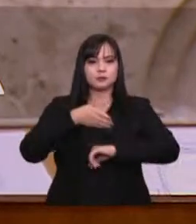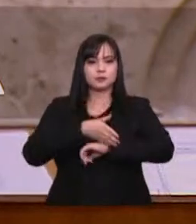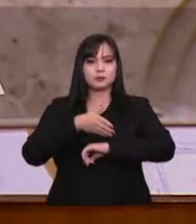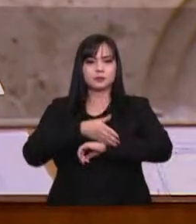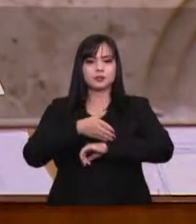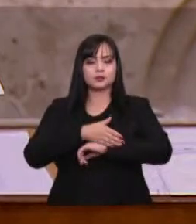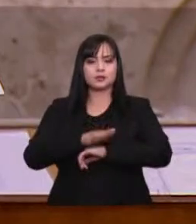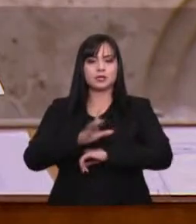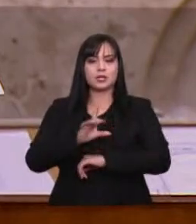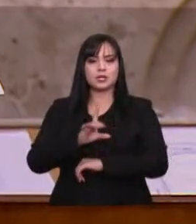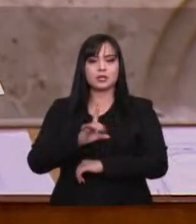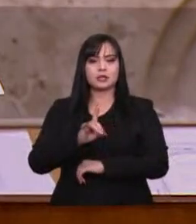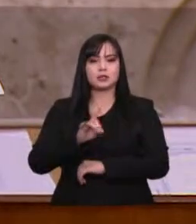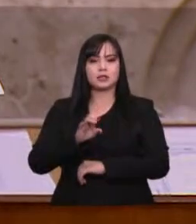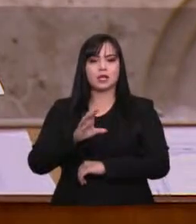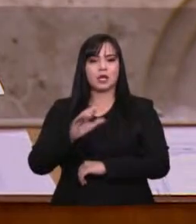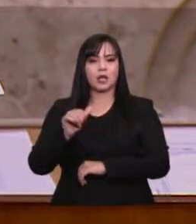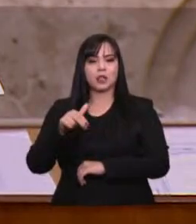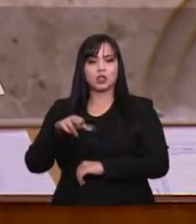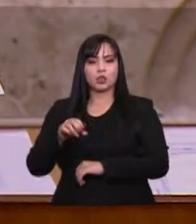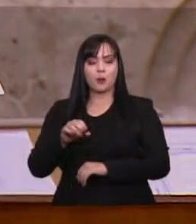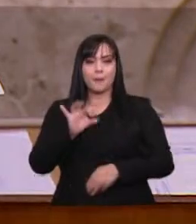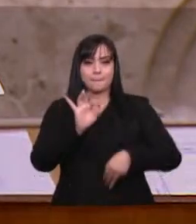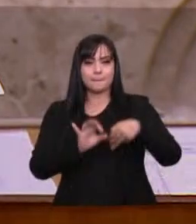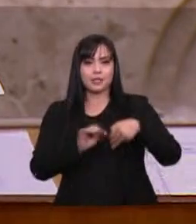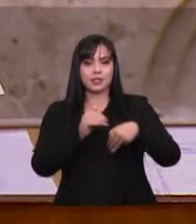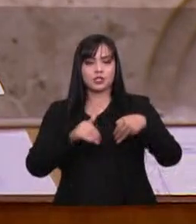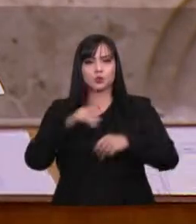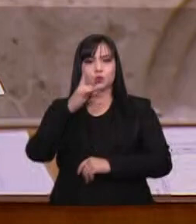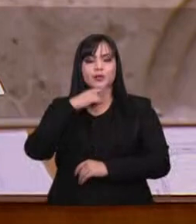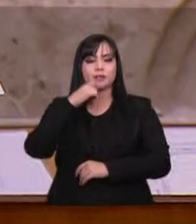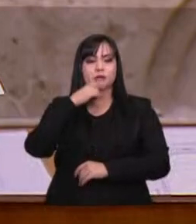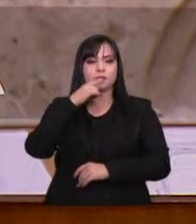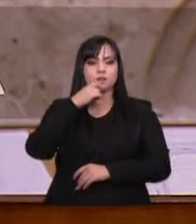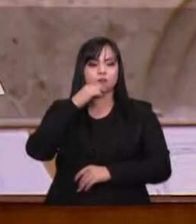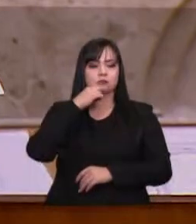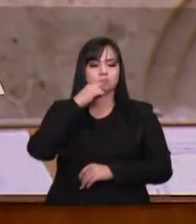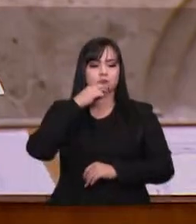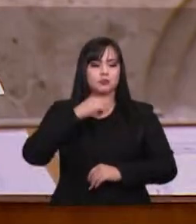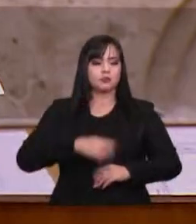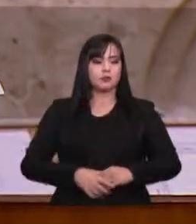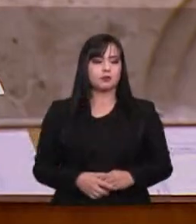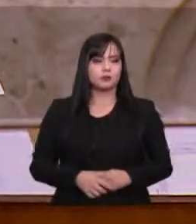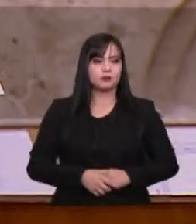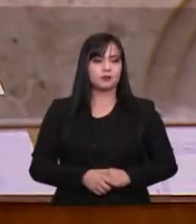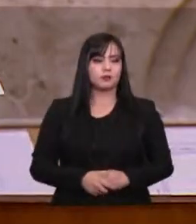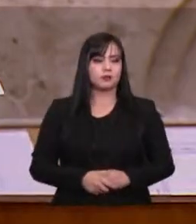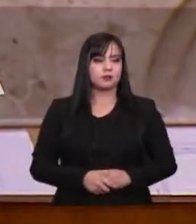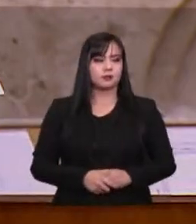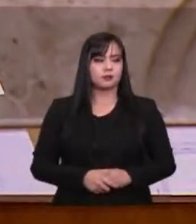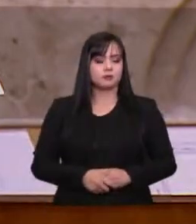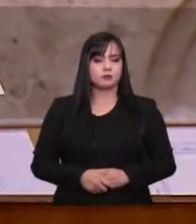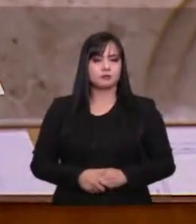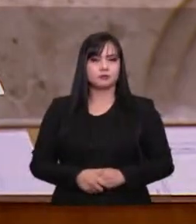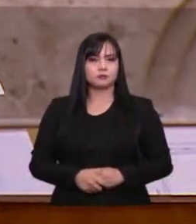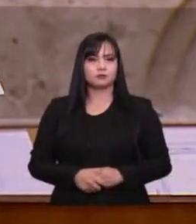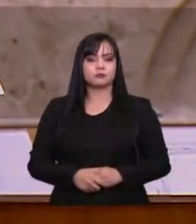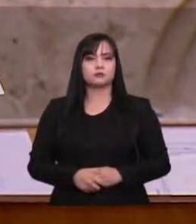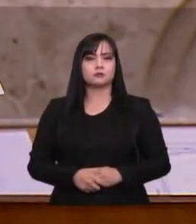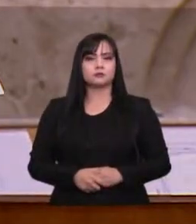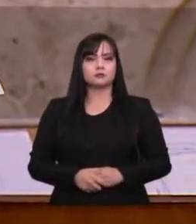com a participação do nosso ecano no Ministro Gilmar Mendes e na segunda-feira na recepção também